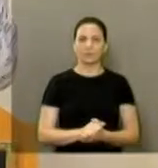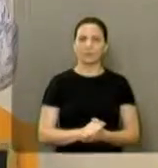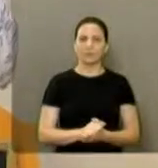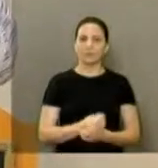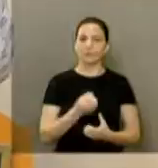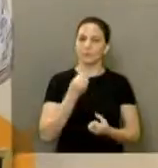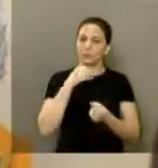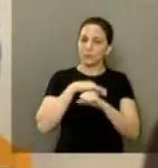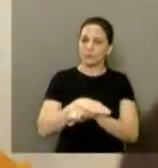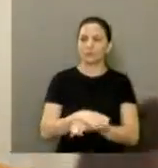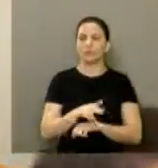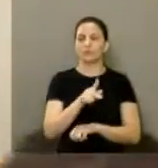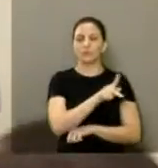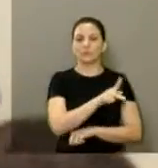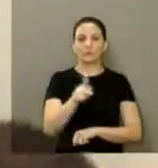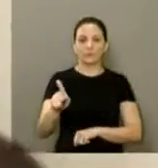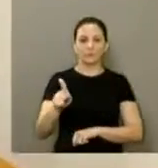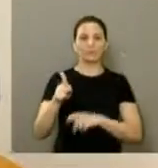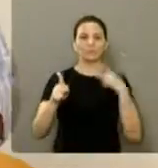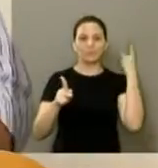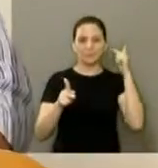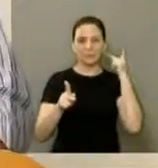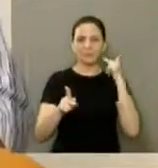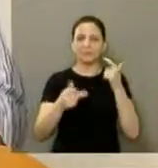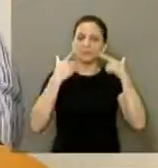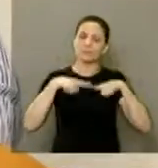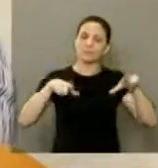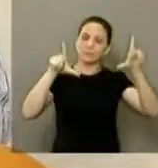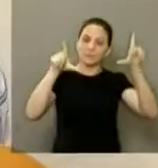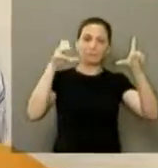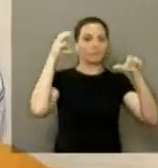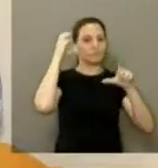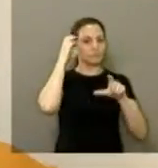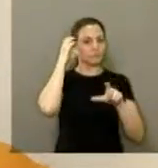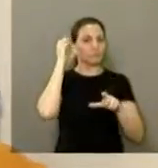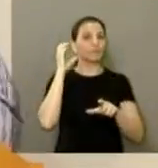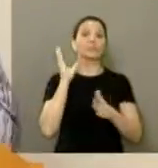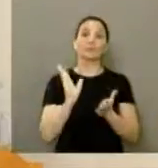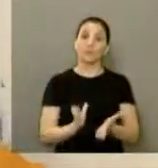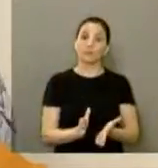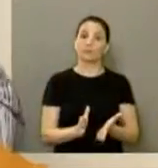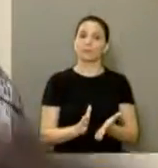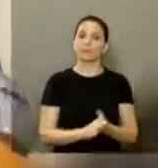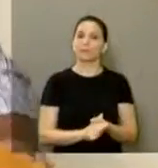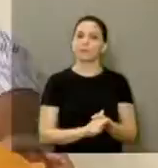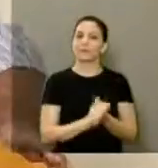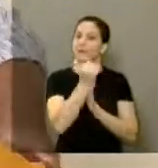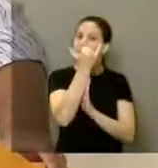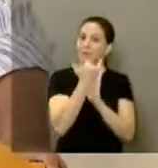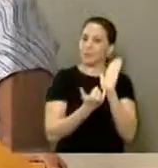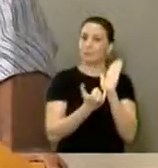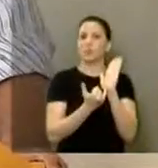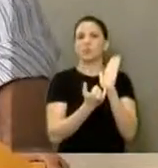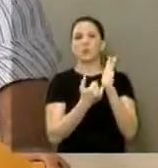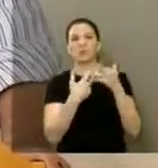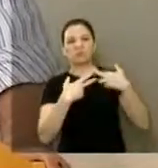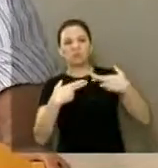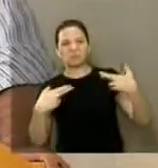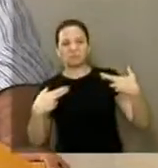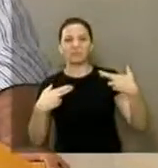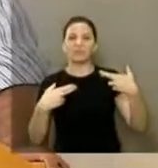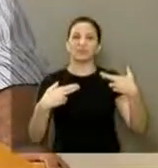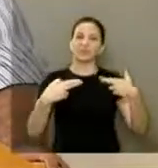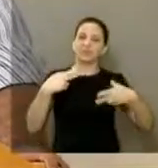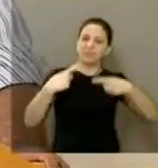Boa noite, senhor presidente, senhores vereadores, quem nos ouve, nos assiste. Como a gente está falando aqui de imposto, de taxa, a